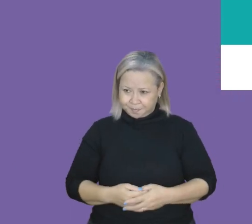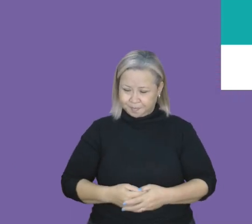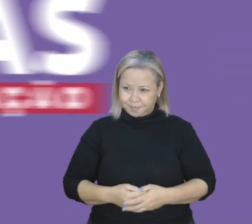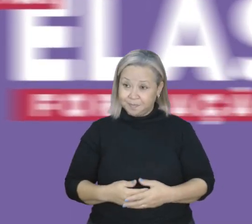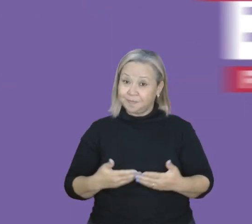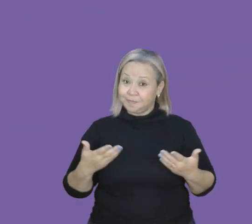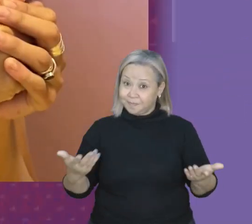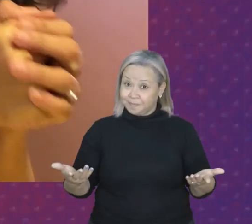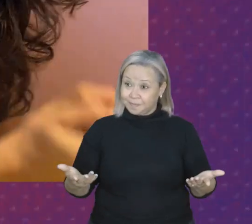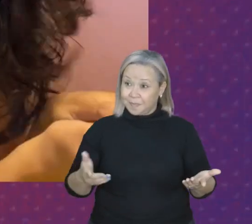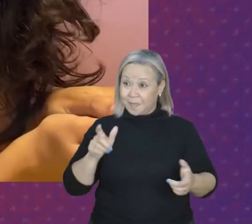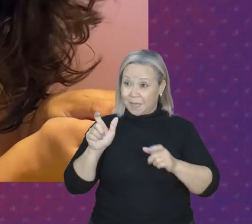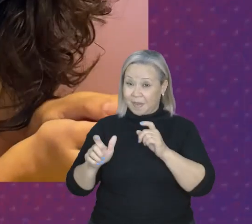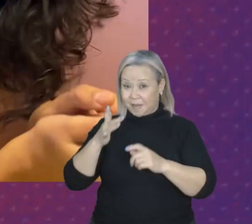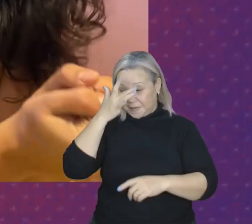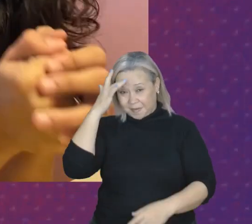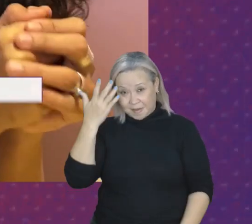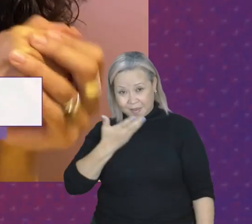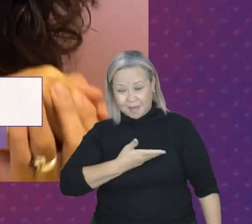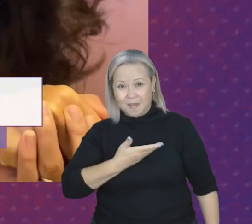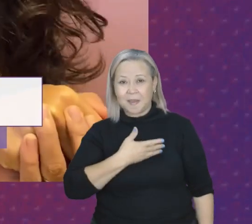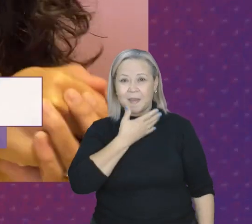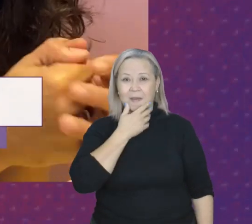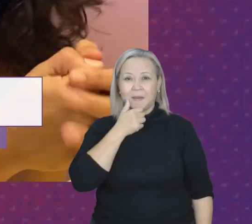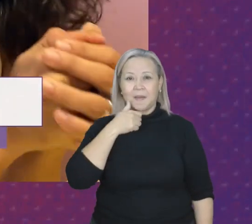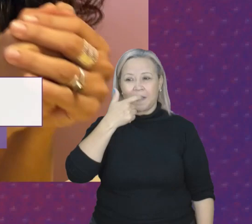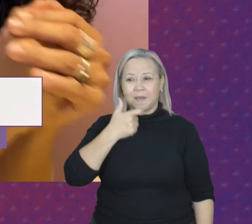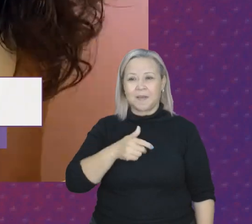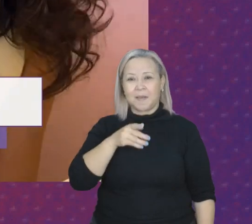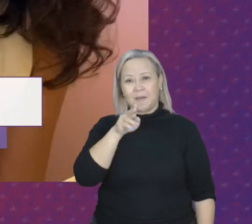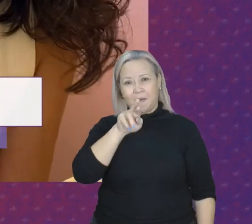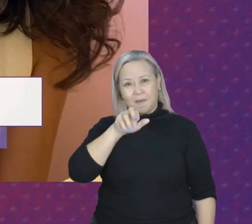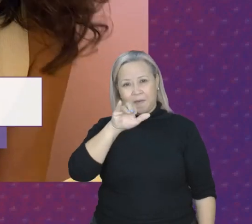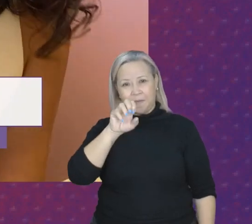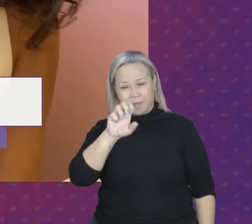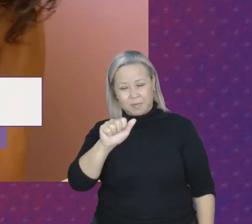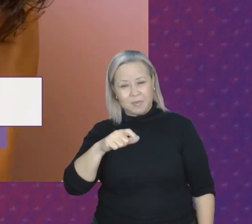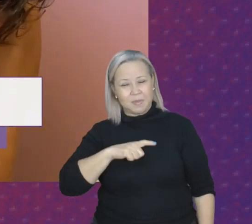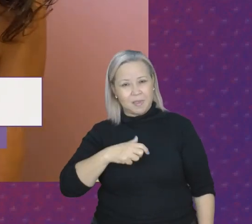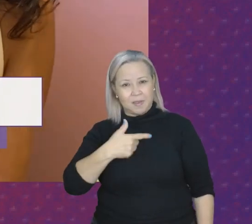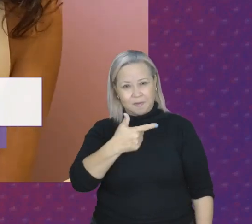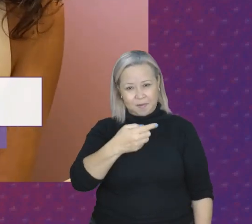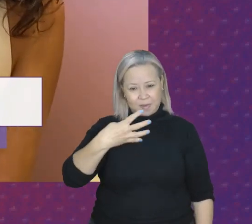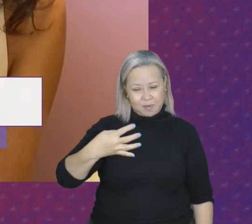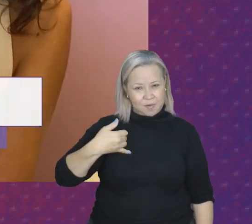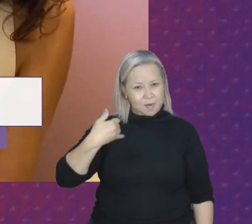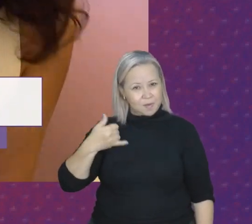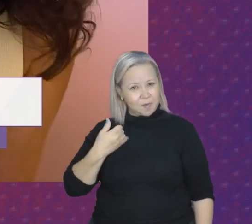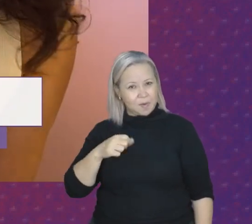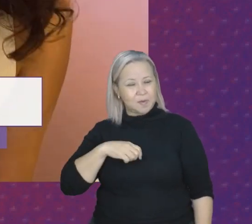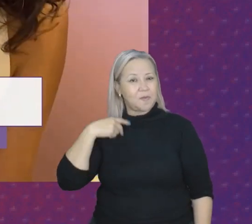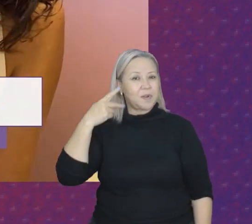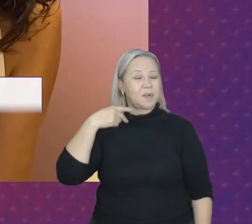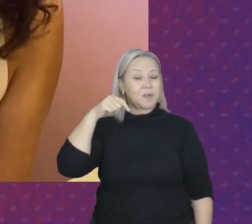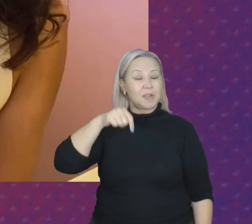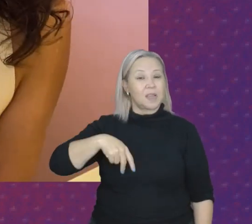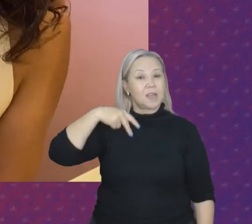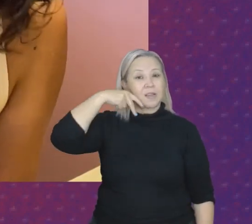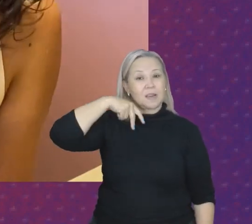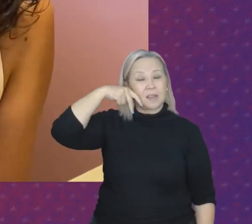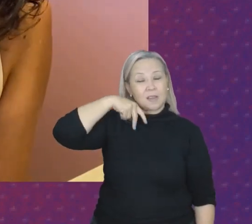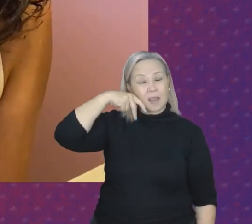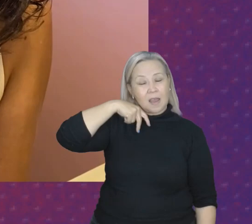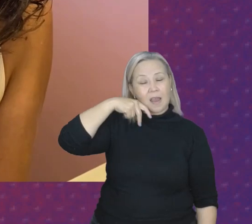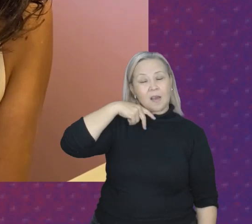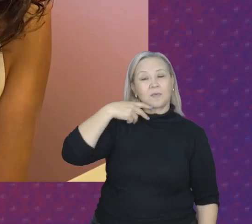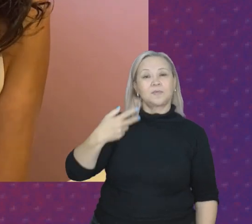aí, gente, e aí, companheirada? Eu sou Brisa, tenho 24 anos, sou vereadora aqui de Natal, no Rio Grande do Norte,